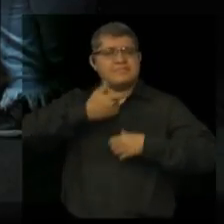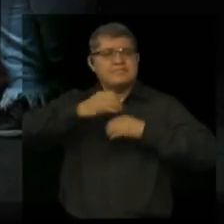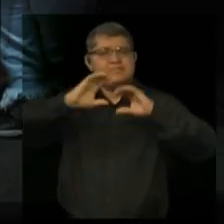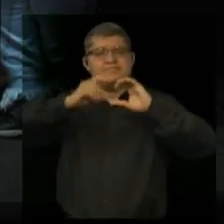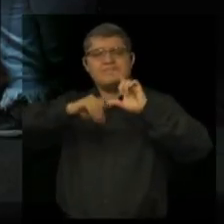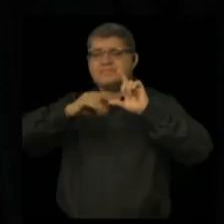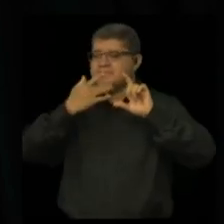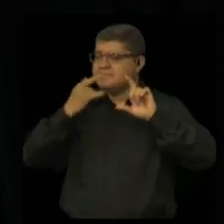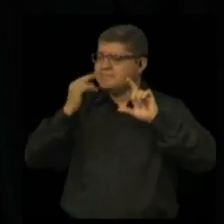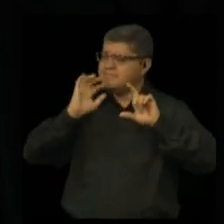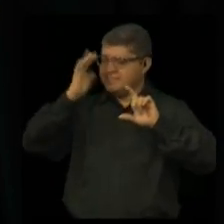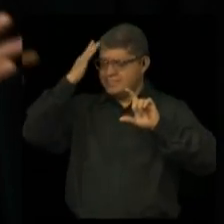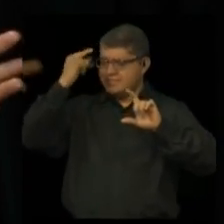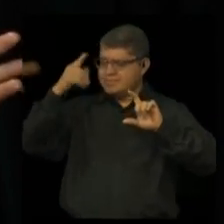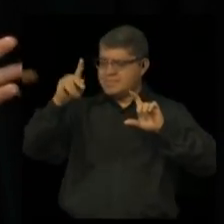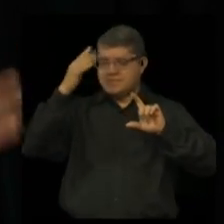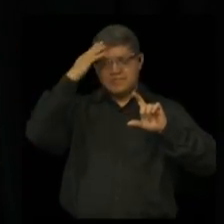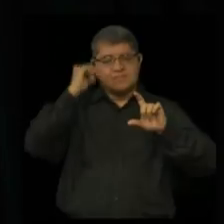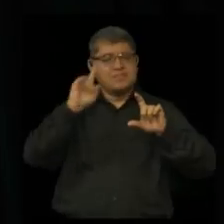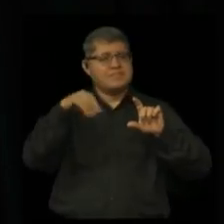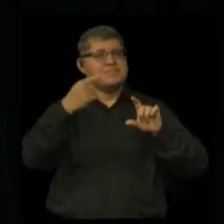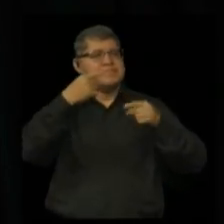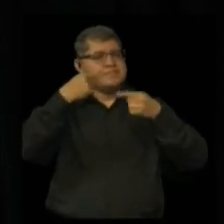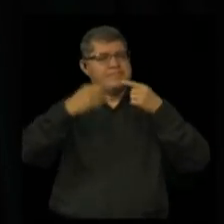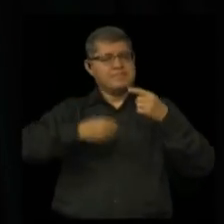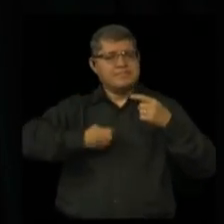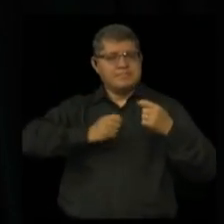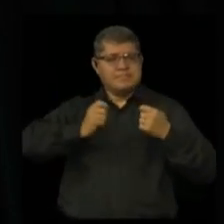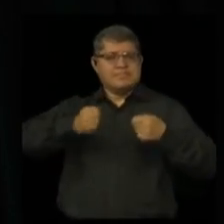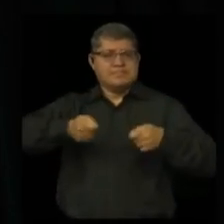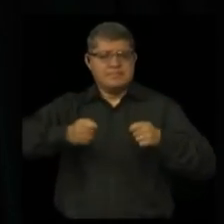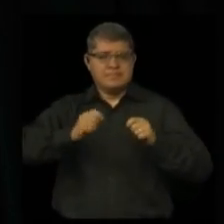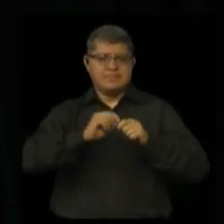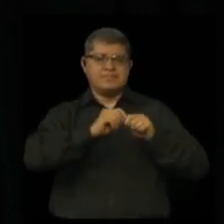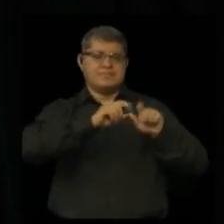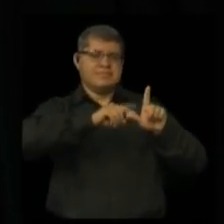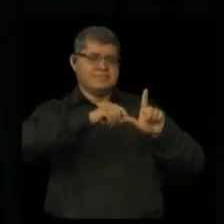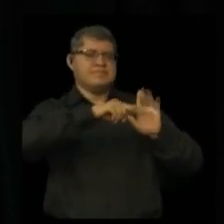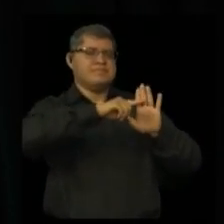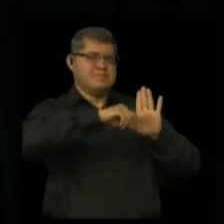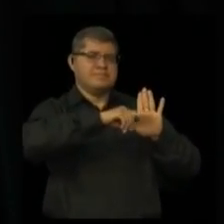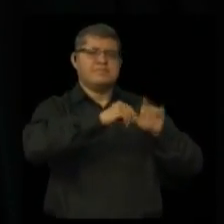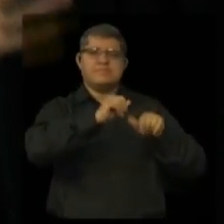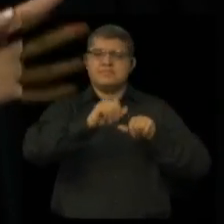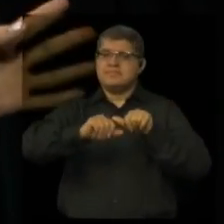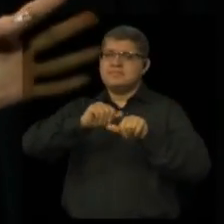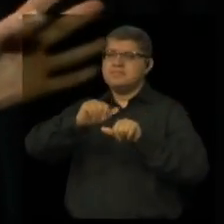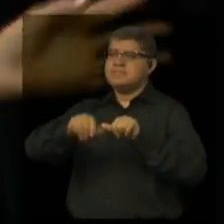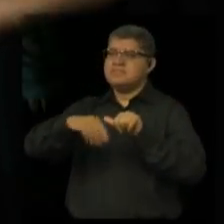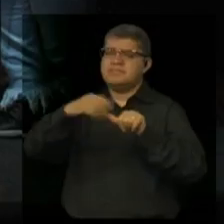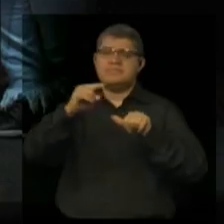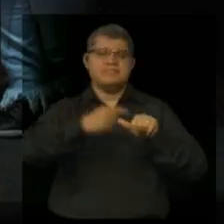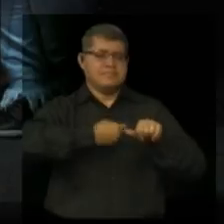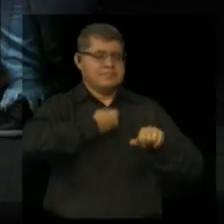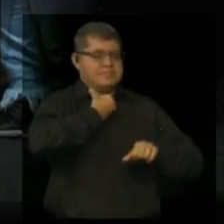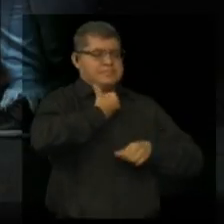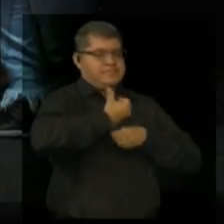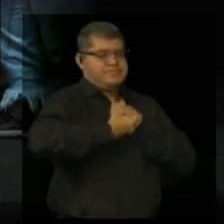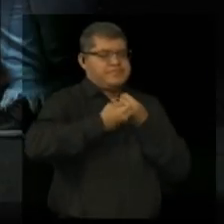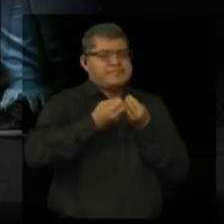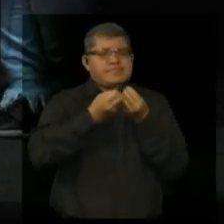pouco mais fácil, né? Mas não tanto, porque a música exige mais elementos. Como que foi para você transformar seus poemas